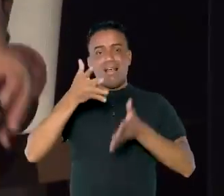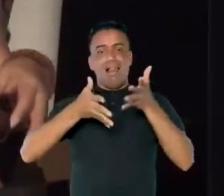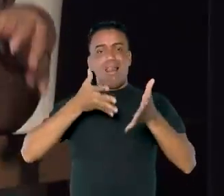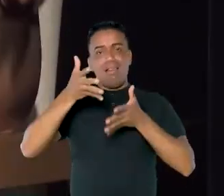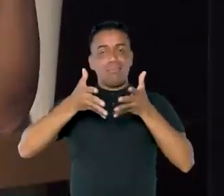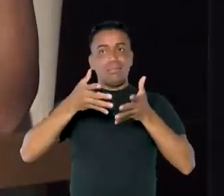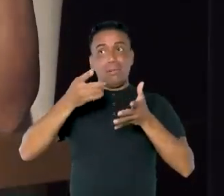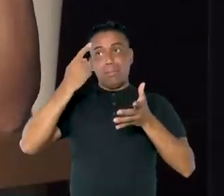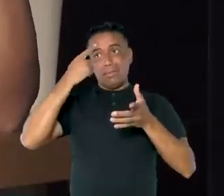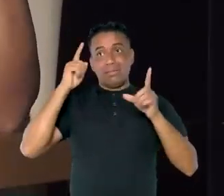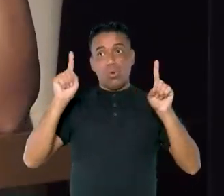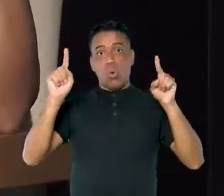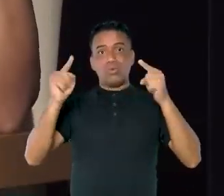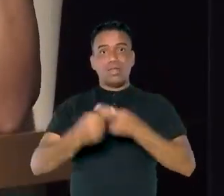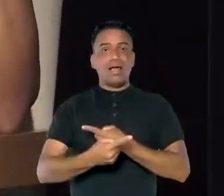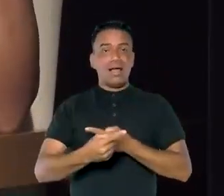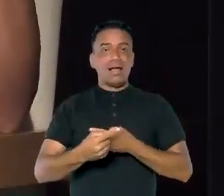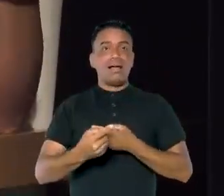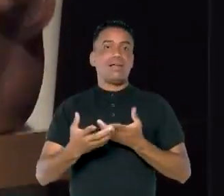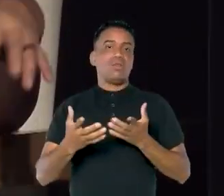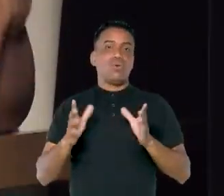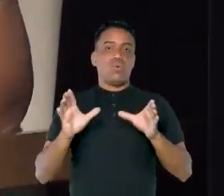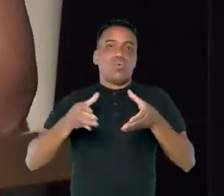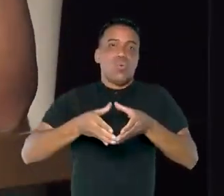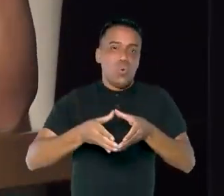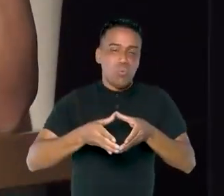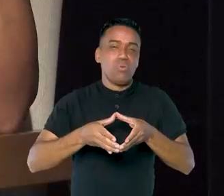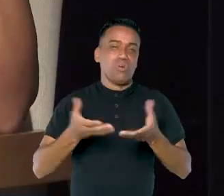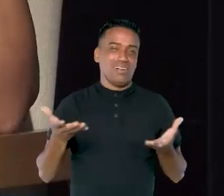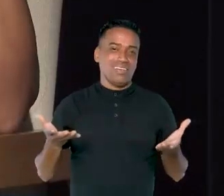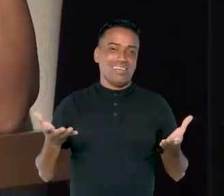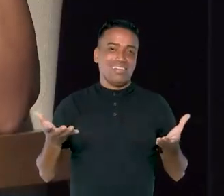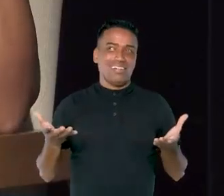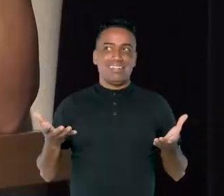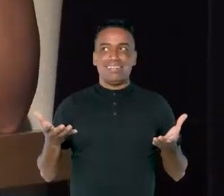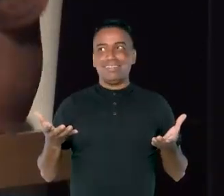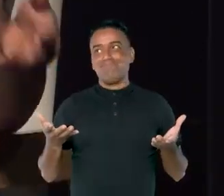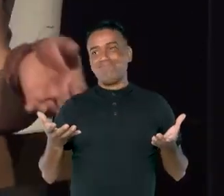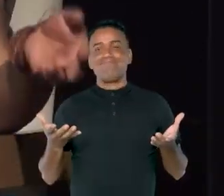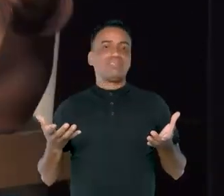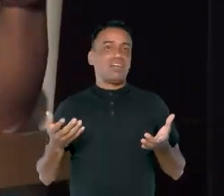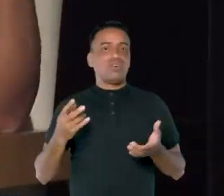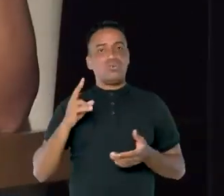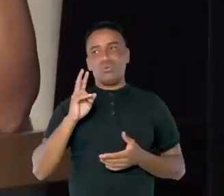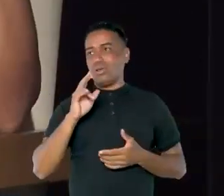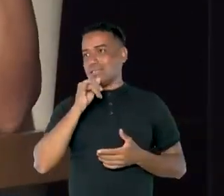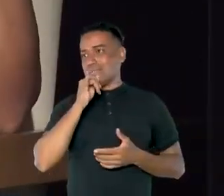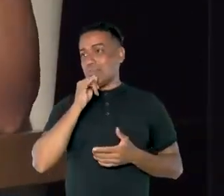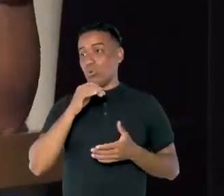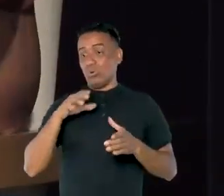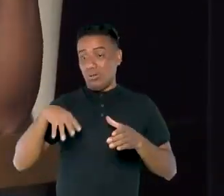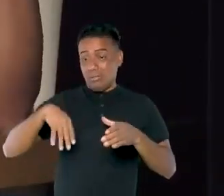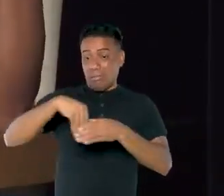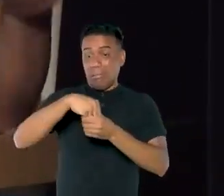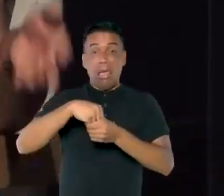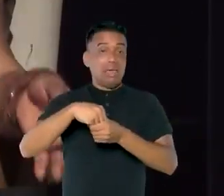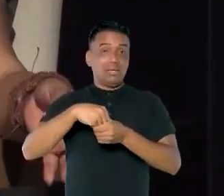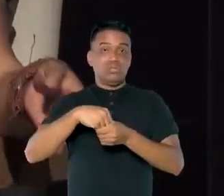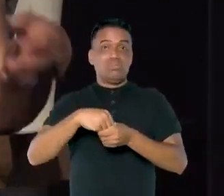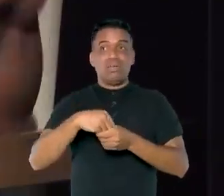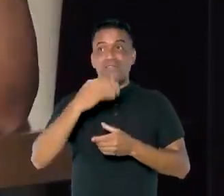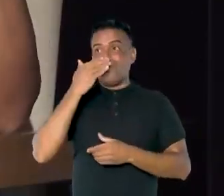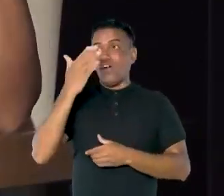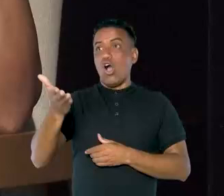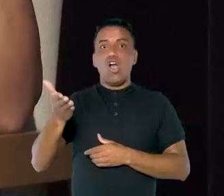pensando ao contrário do partido. Aí a gente já não se vê bem nós no partido, porque a gente está falando fora